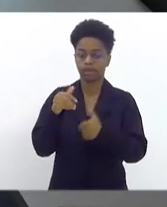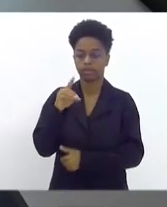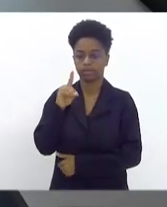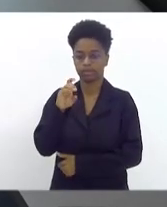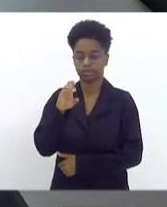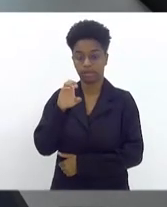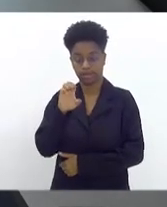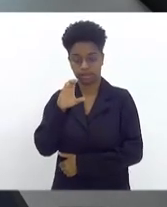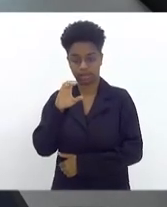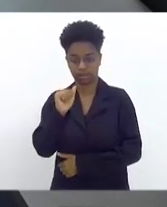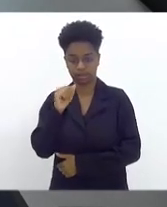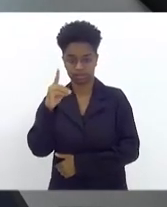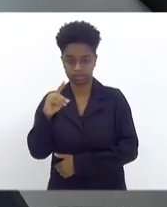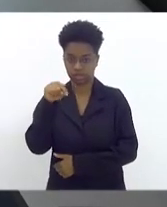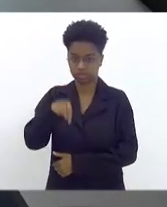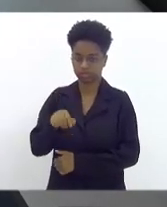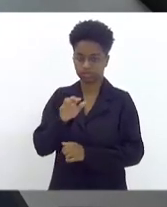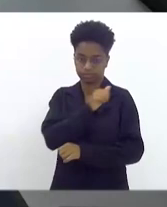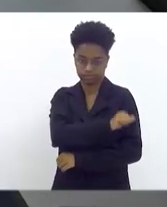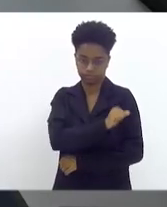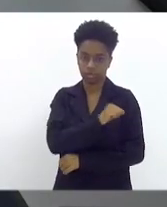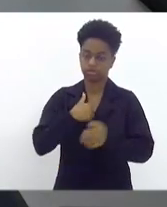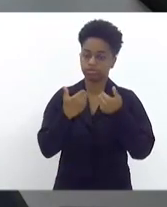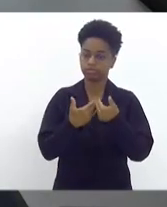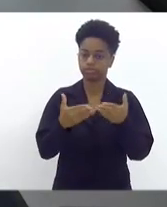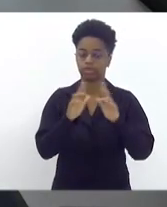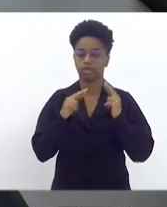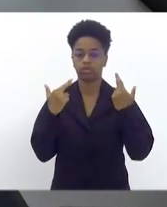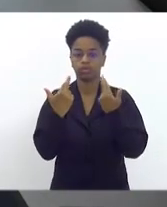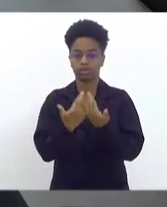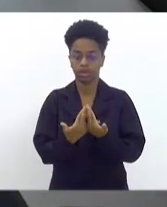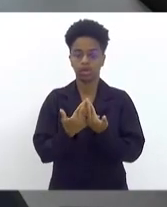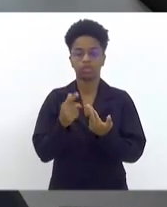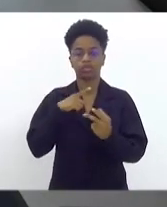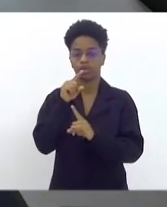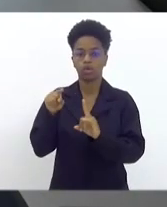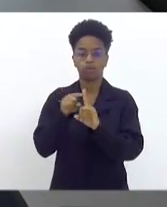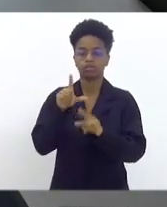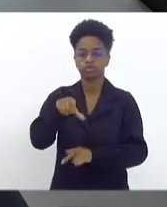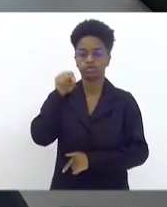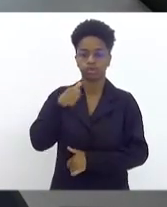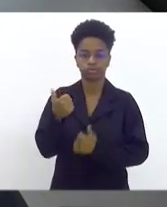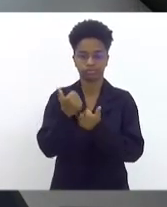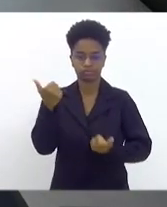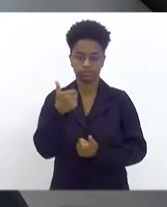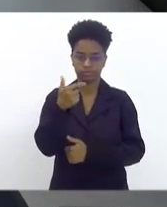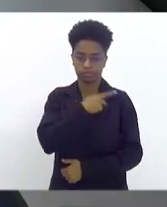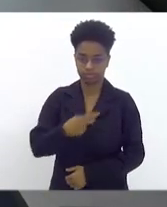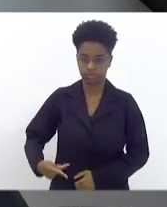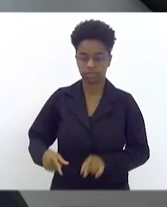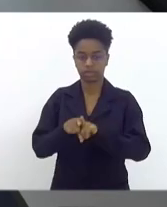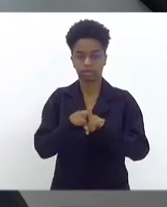âmbito do Estado do Rio de Janeiro, dou por abertos os trabalhos da reunião de instalação com o objetivo de eleger o vice-presidente e o